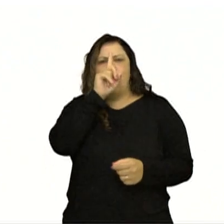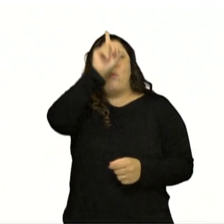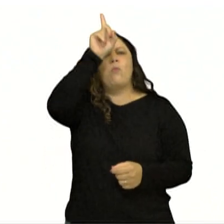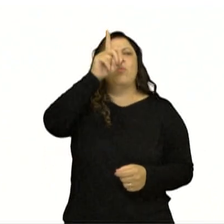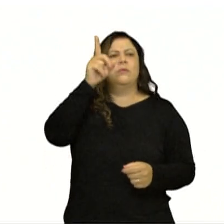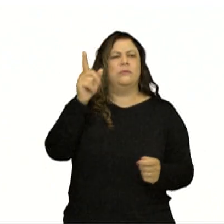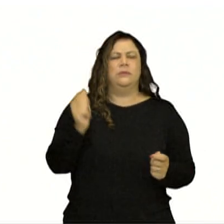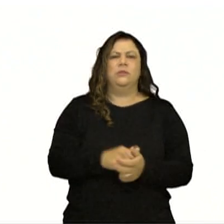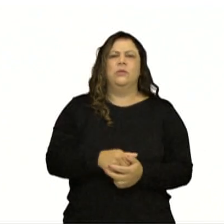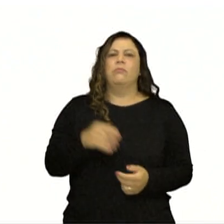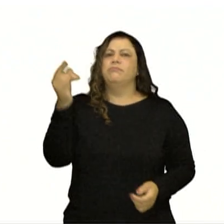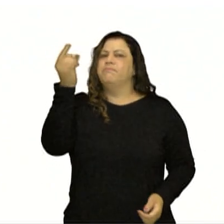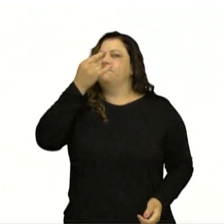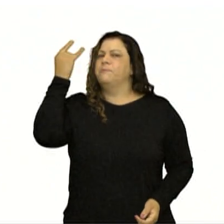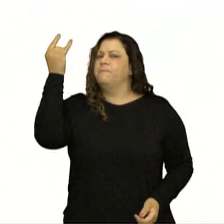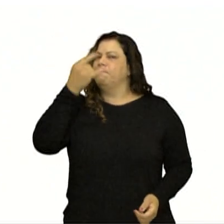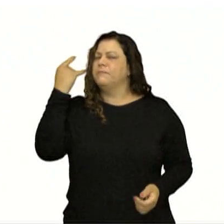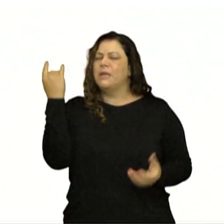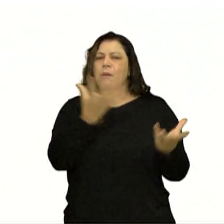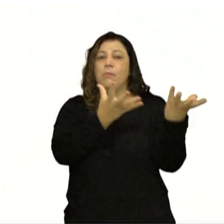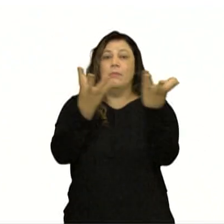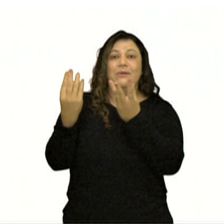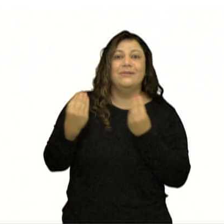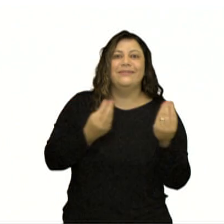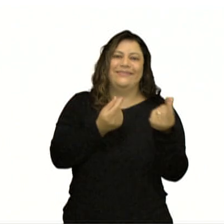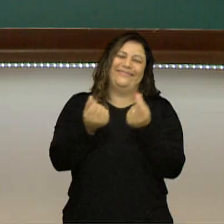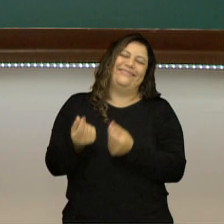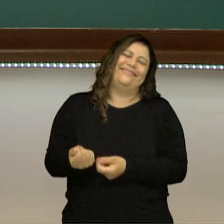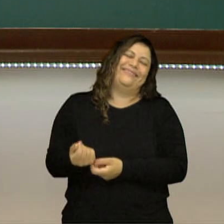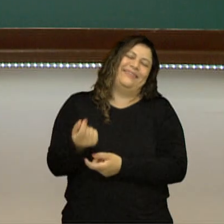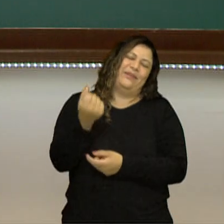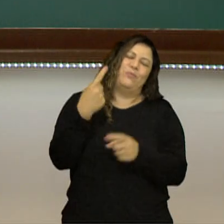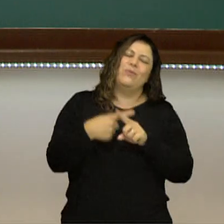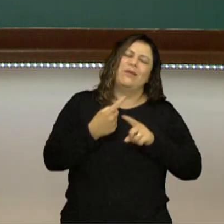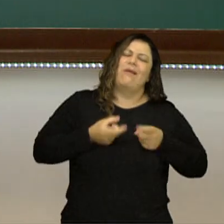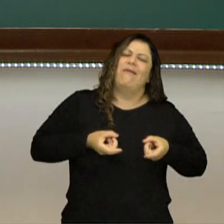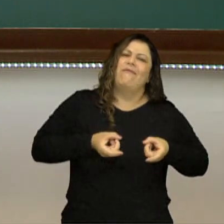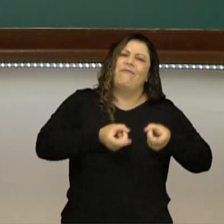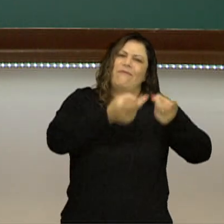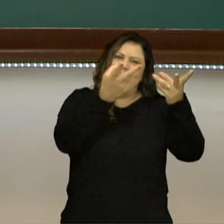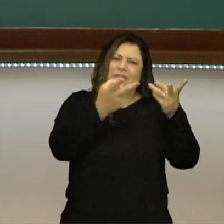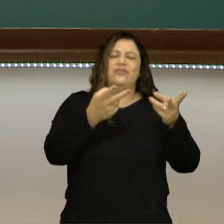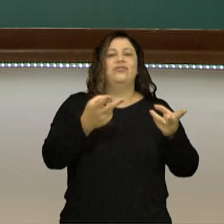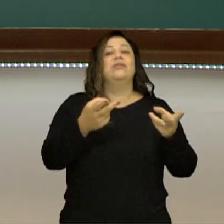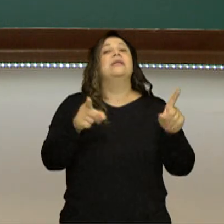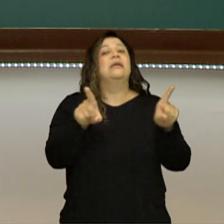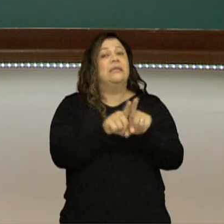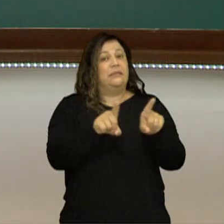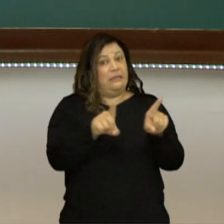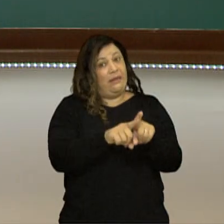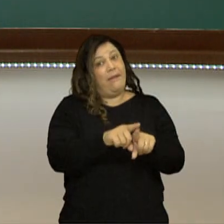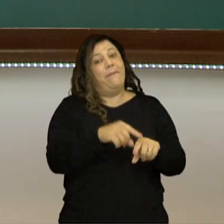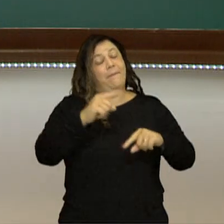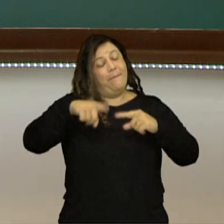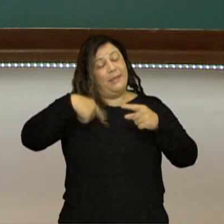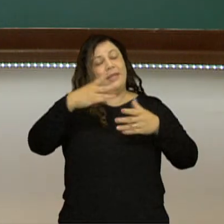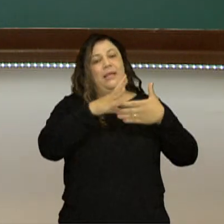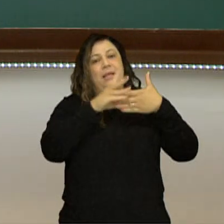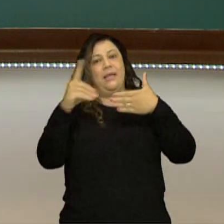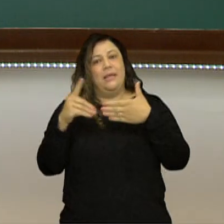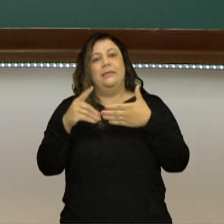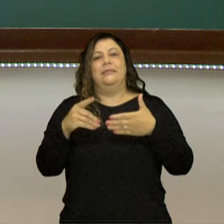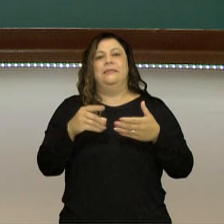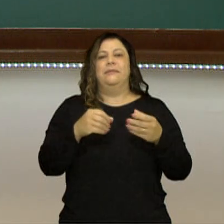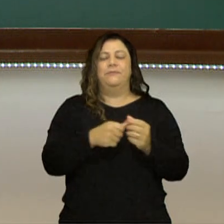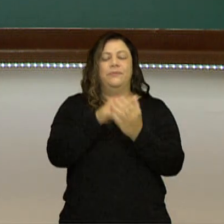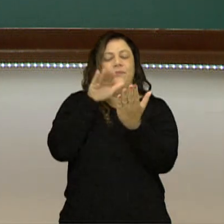lucrou muito com essa invenção dele? Porque ele vendia a câmera e ainda dizia que por $10 ele revelaria a sua